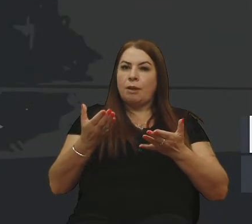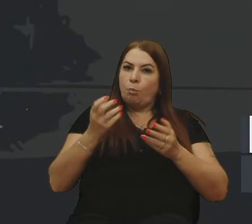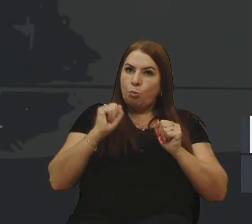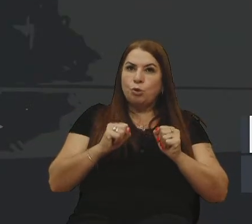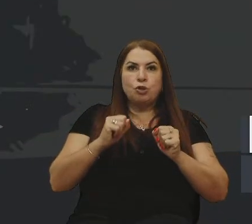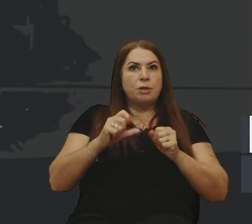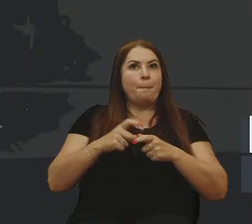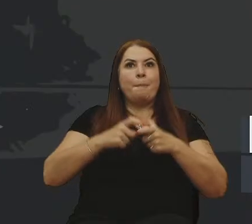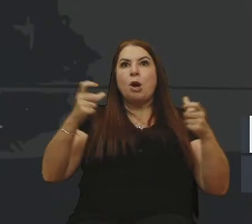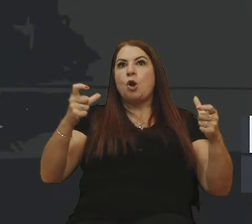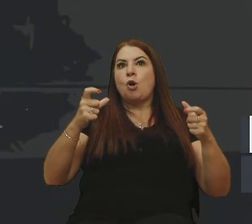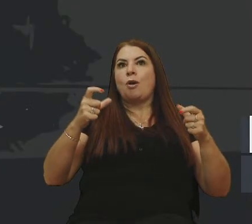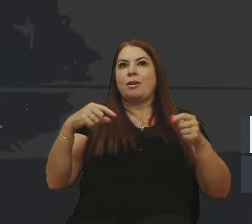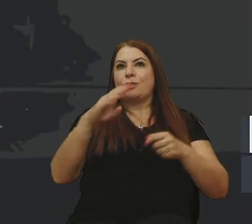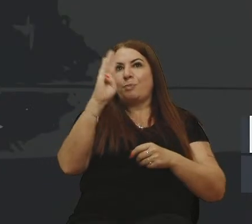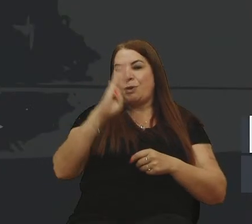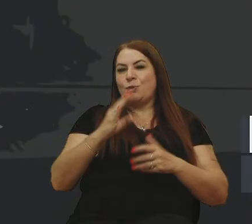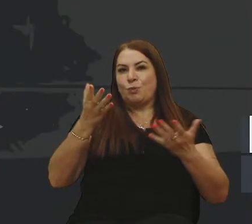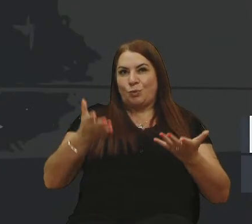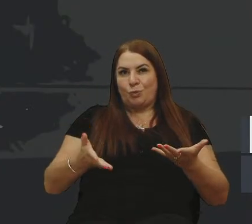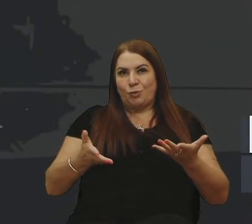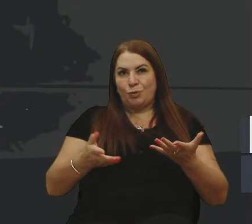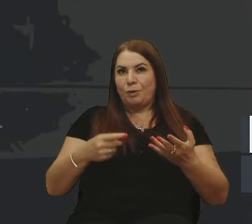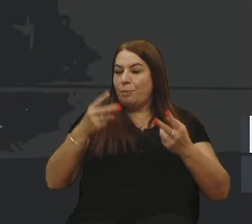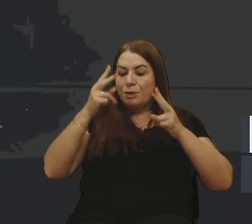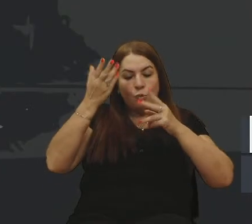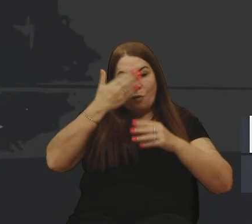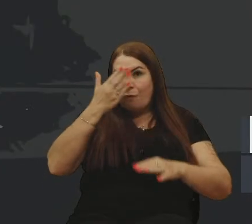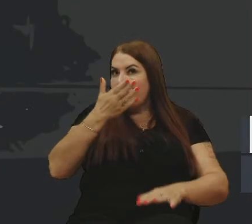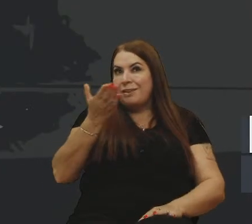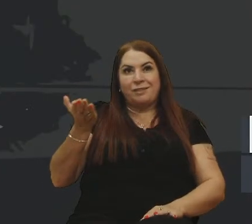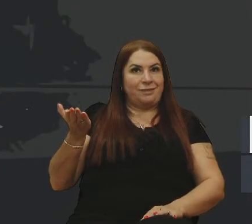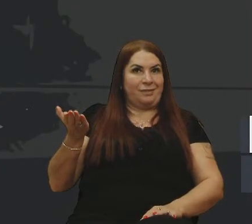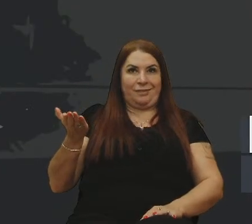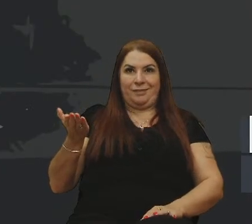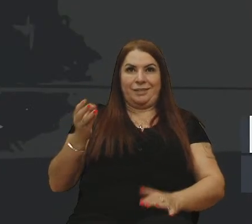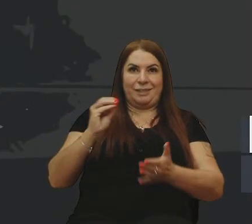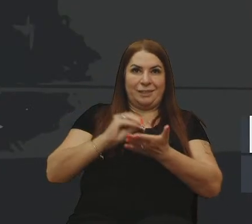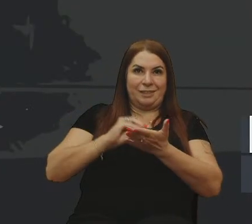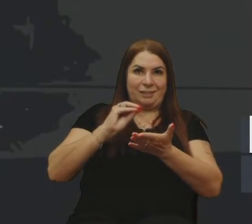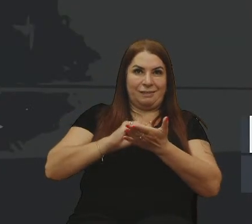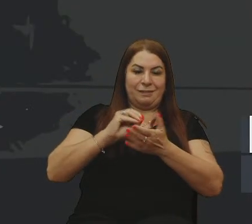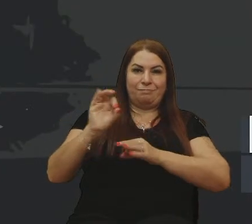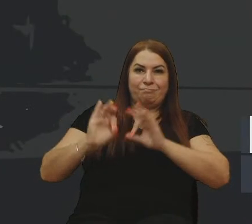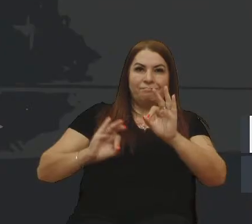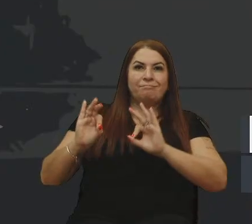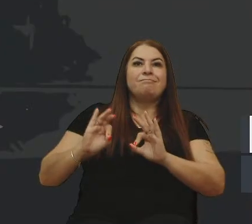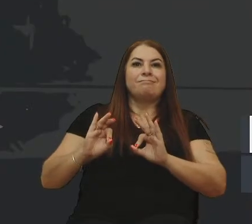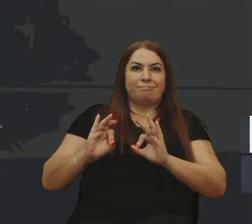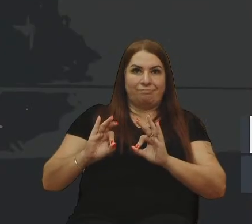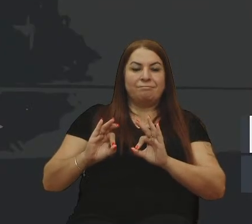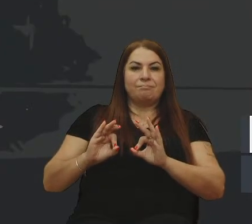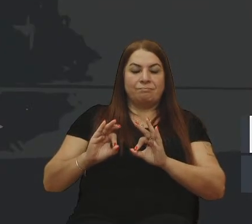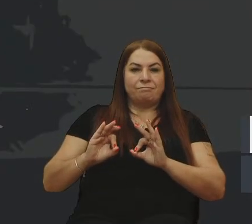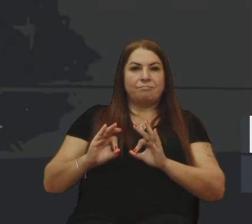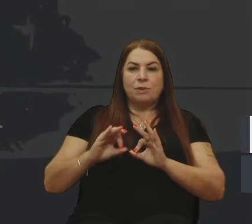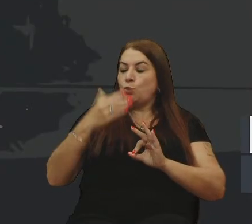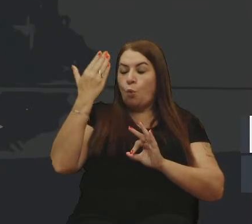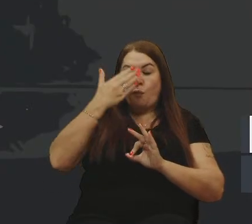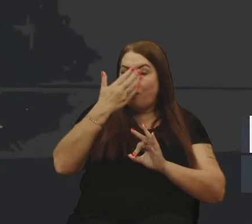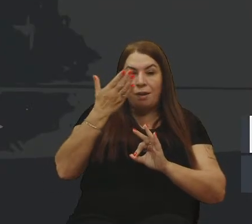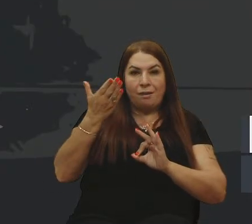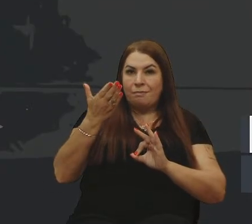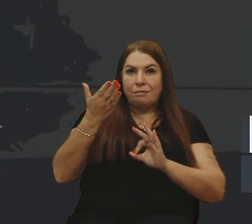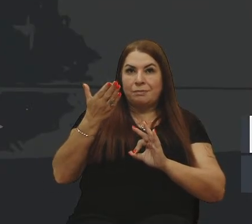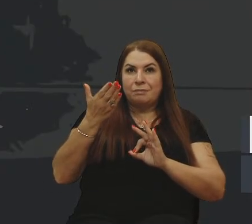uma das maiores redes do Brasil hoje. Mas eu não enxergava aquilo. Falta de preparação. Não enxergava aquilo.